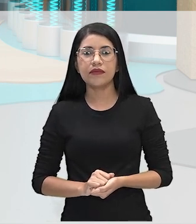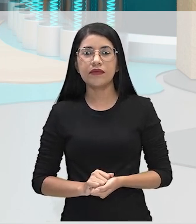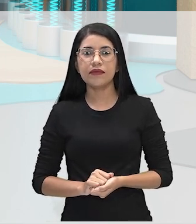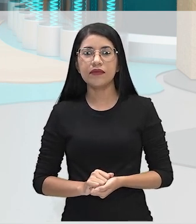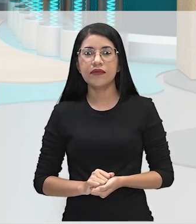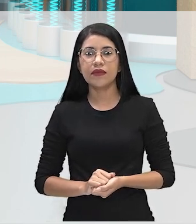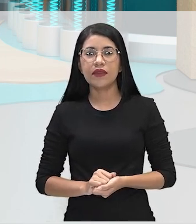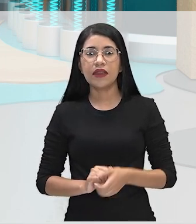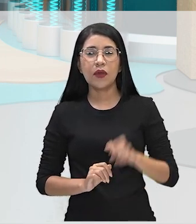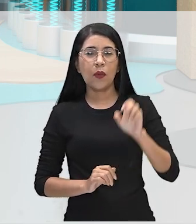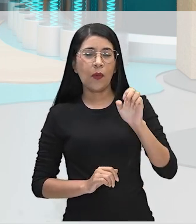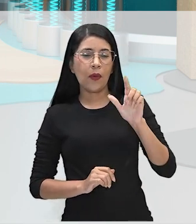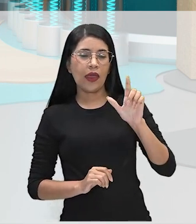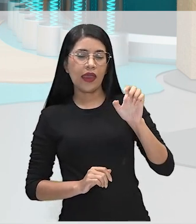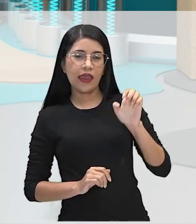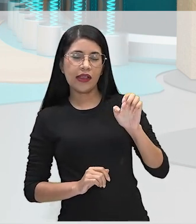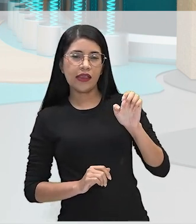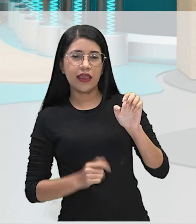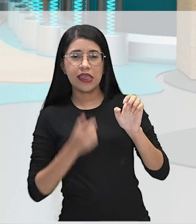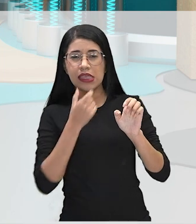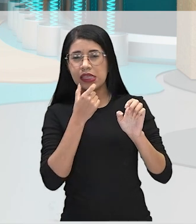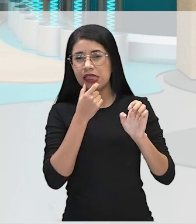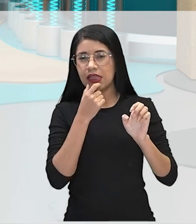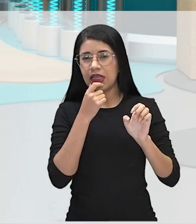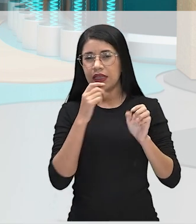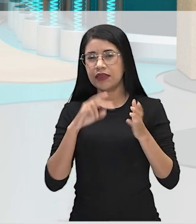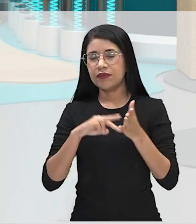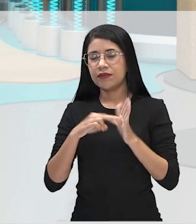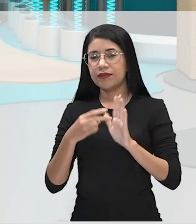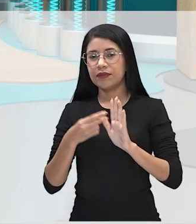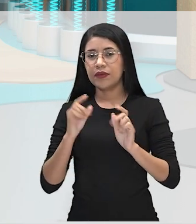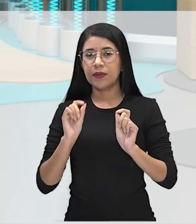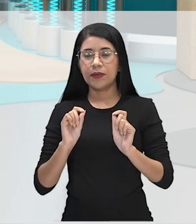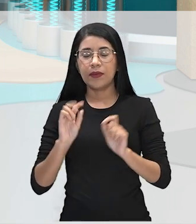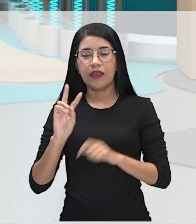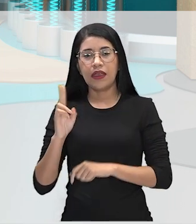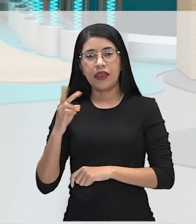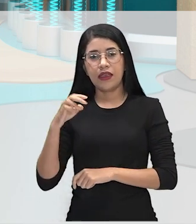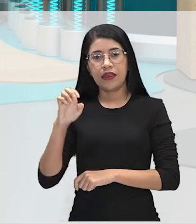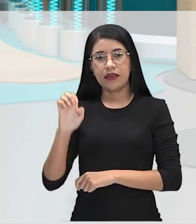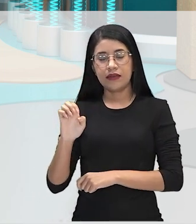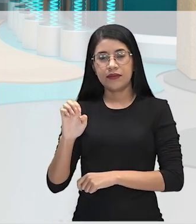Como é que eu digo ele em inglês? Vejam, que ele é